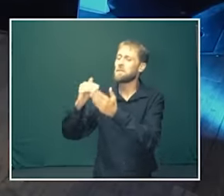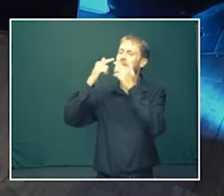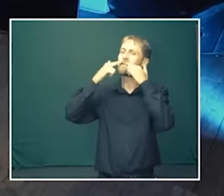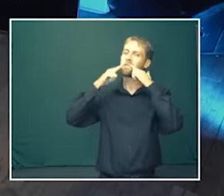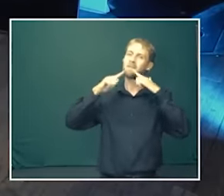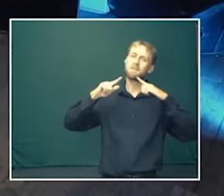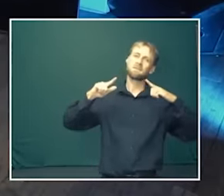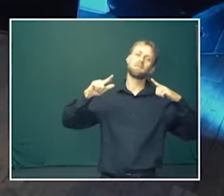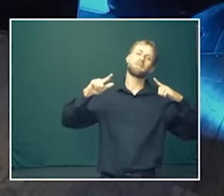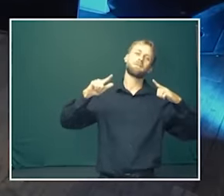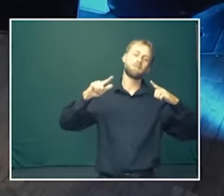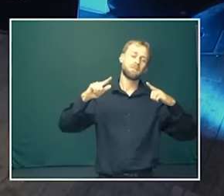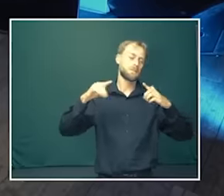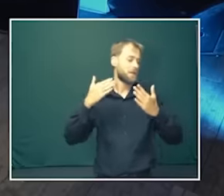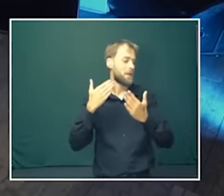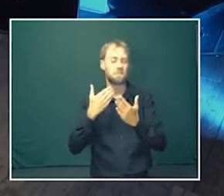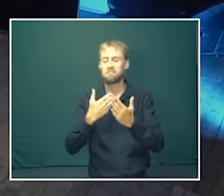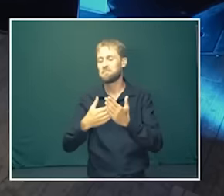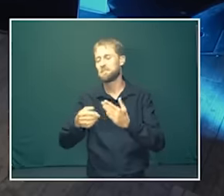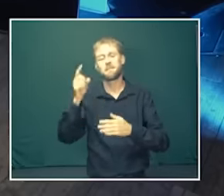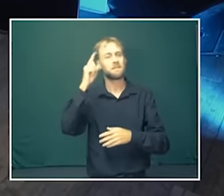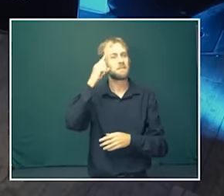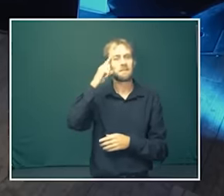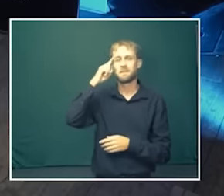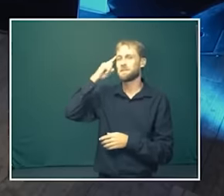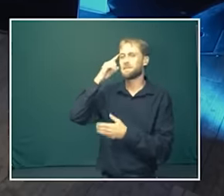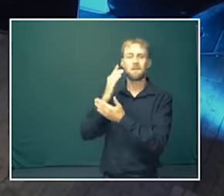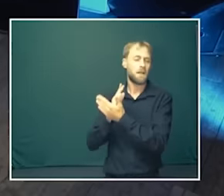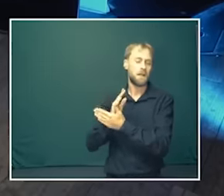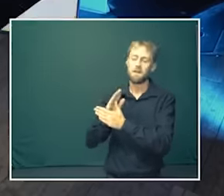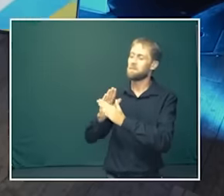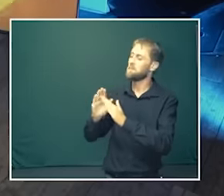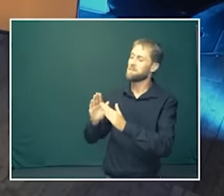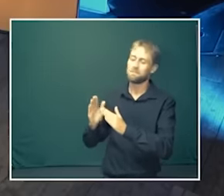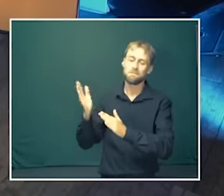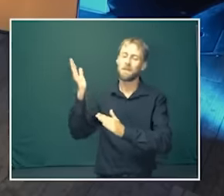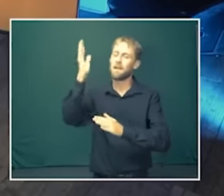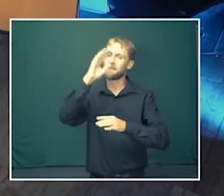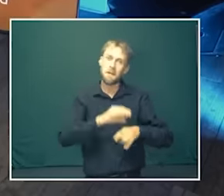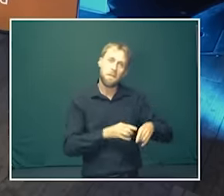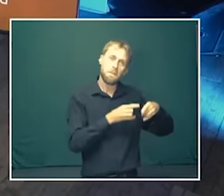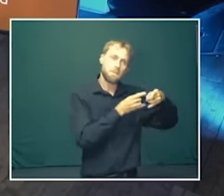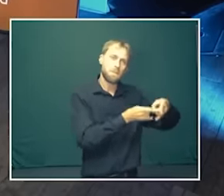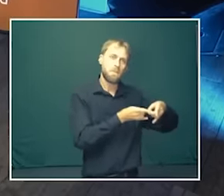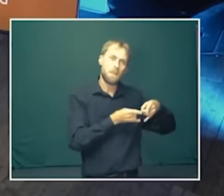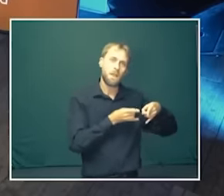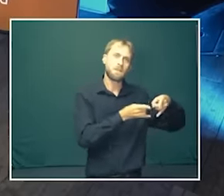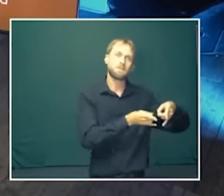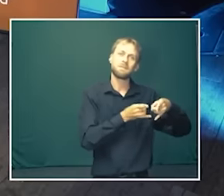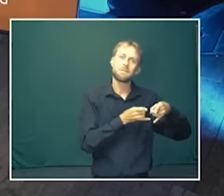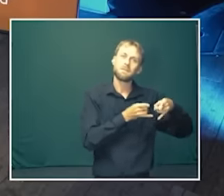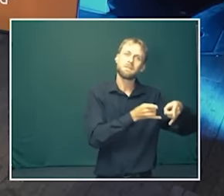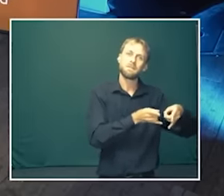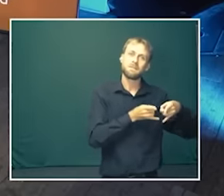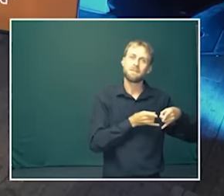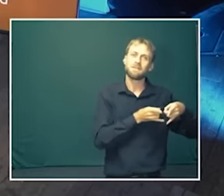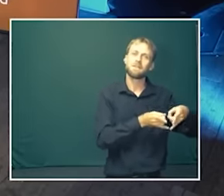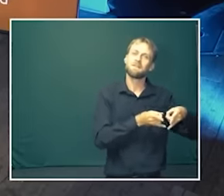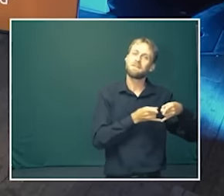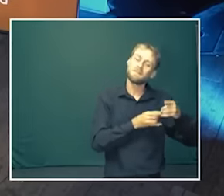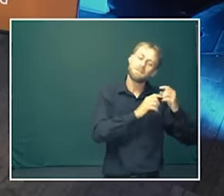todo sorriso, já era todo meu juízo. E a conversa termina na minha cama ou na